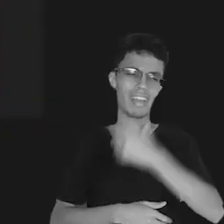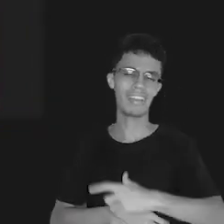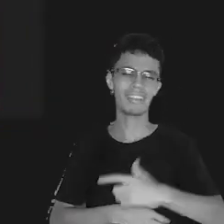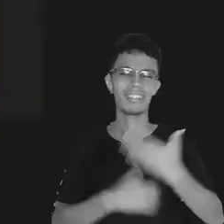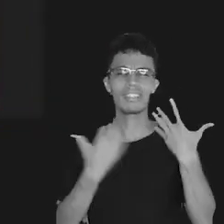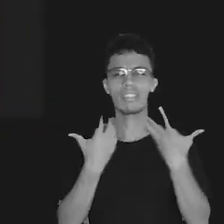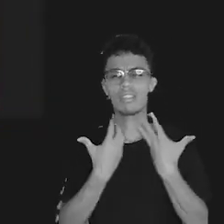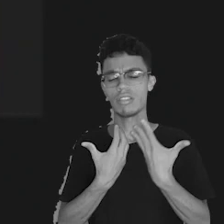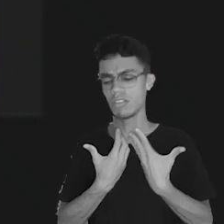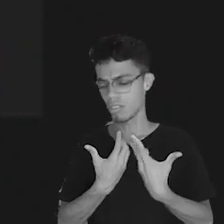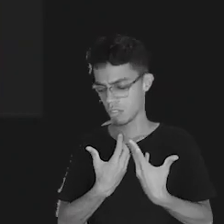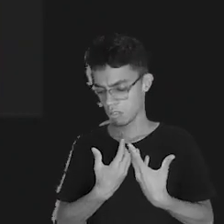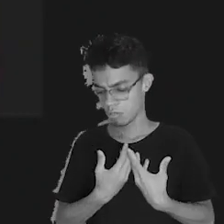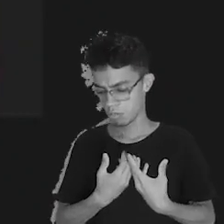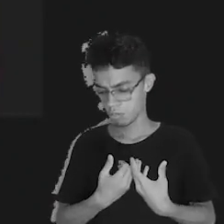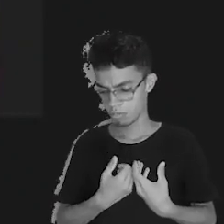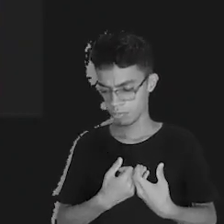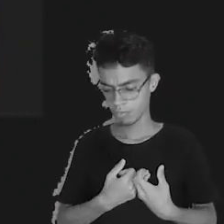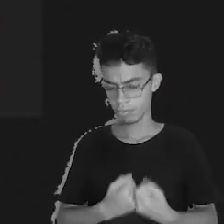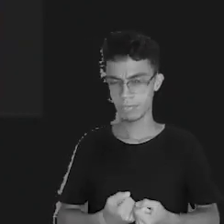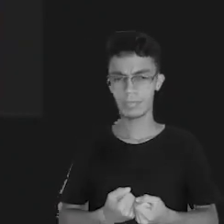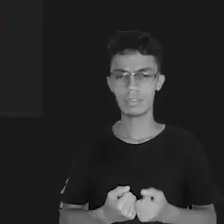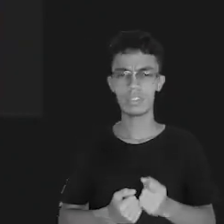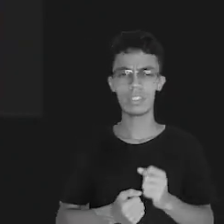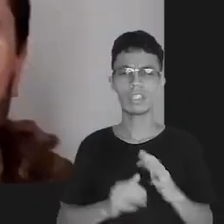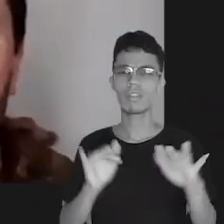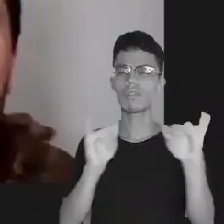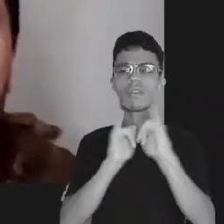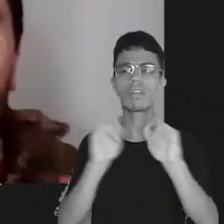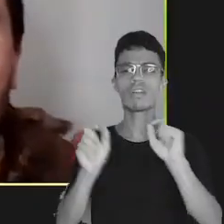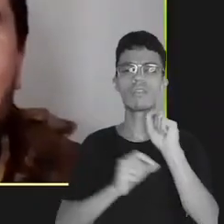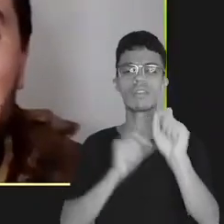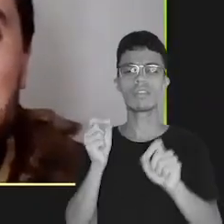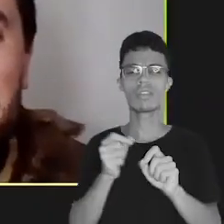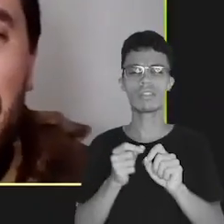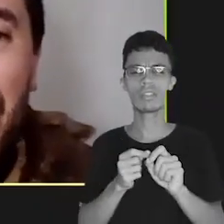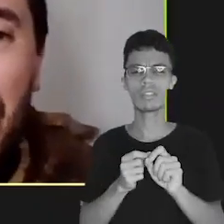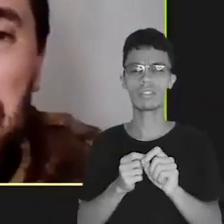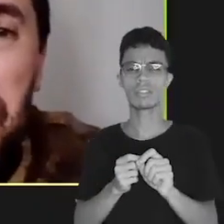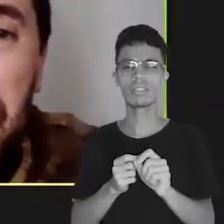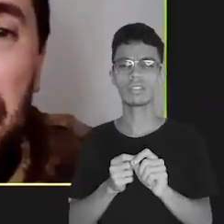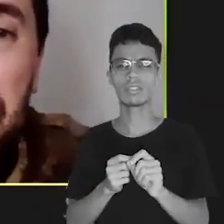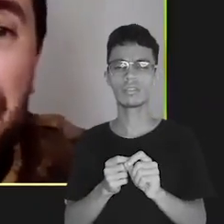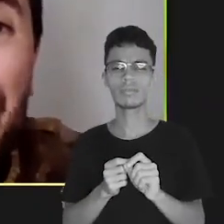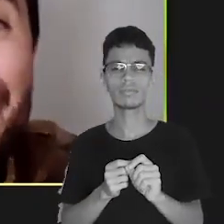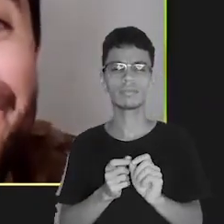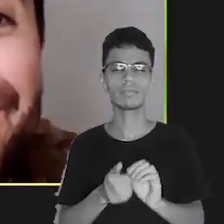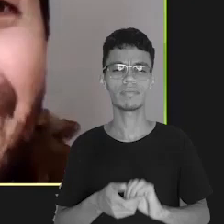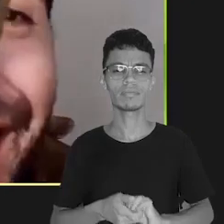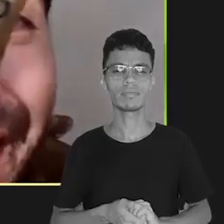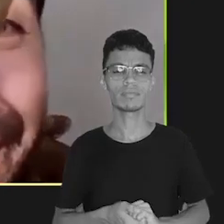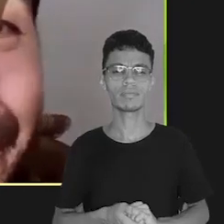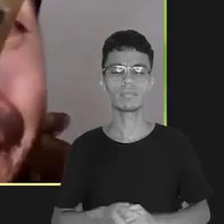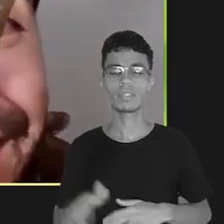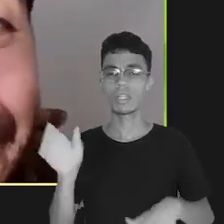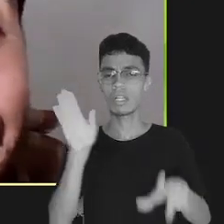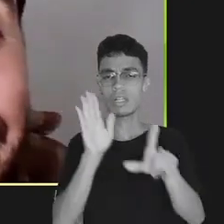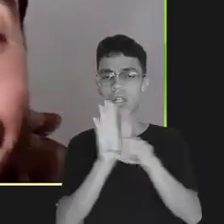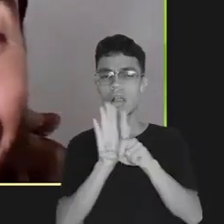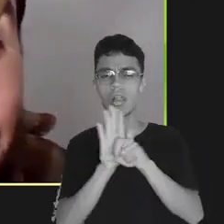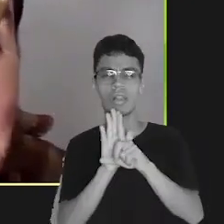muito cansado. O que eu falava? Faláveis da